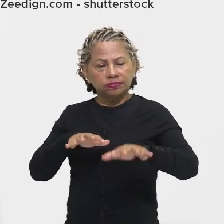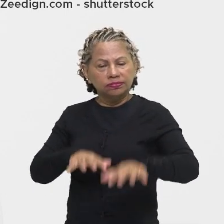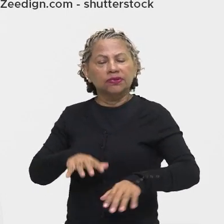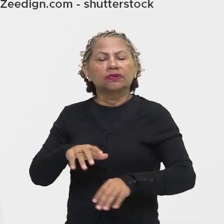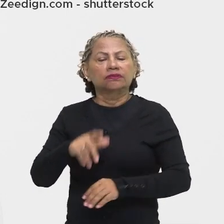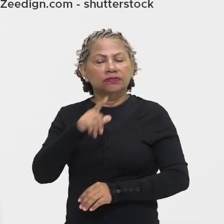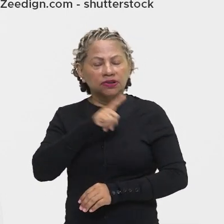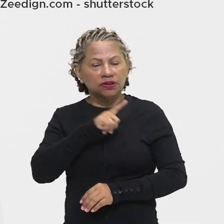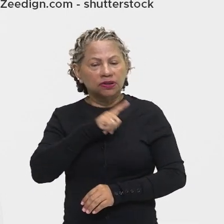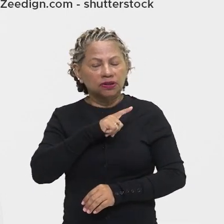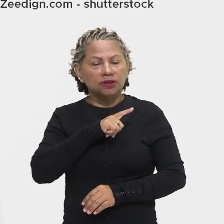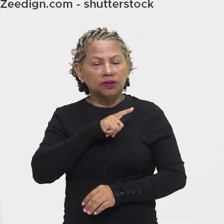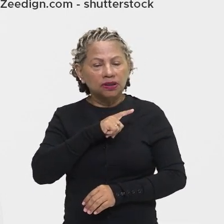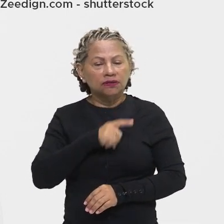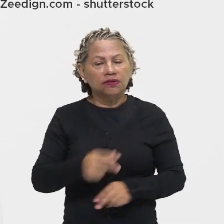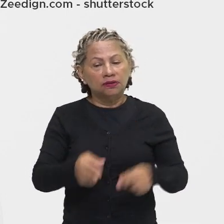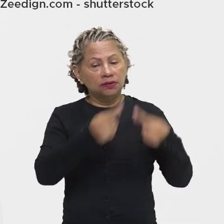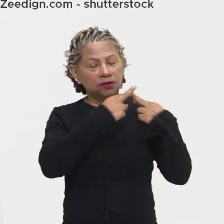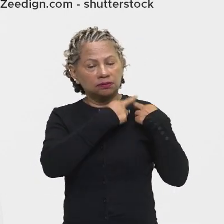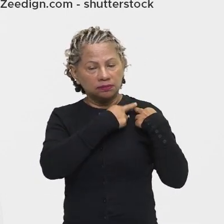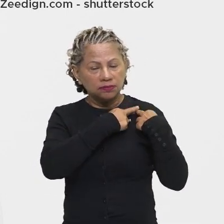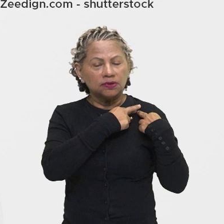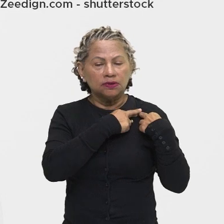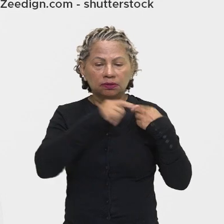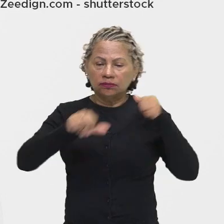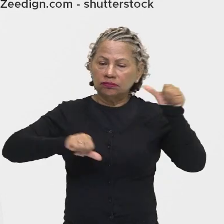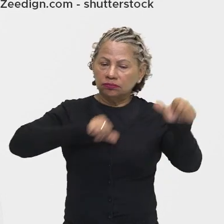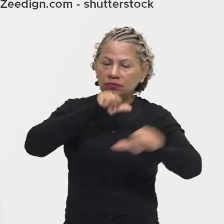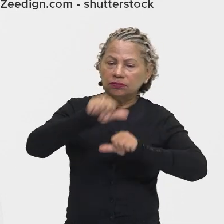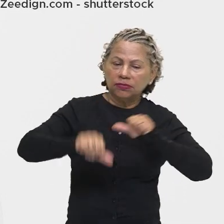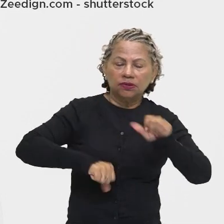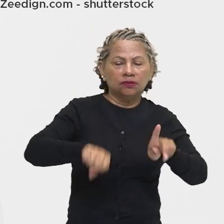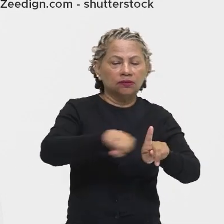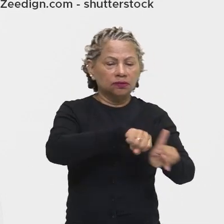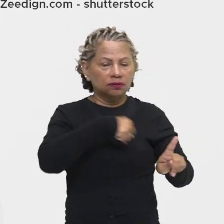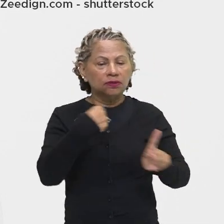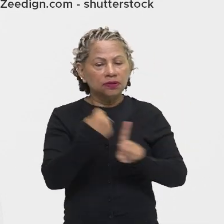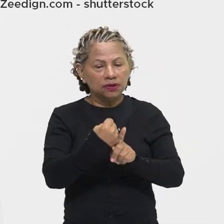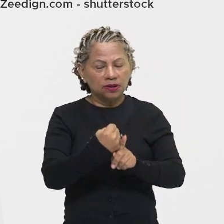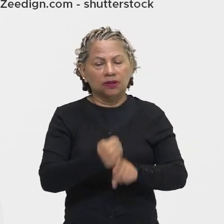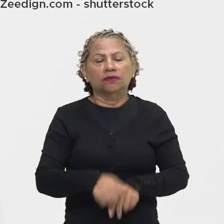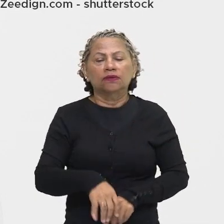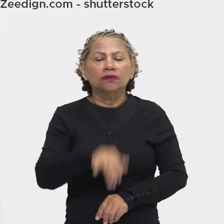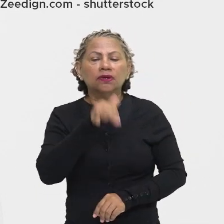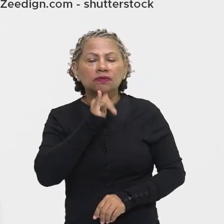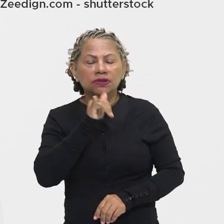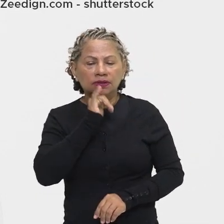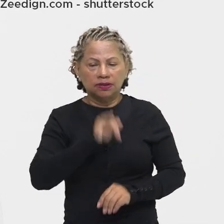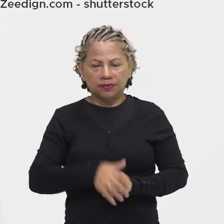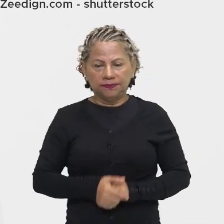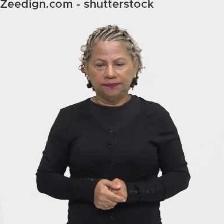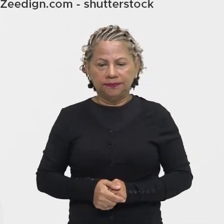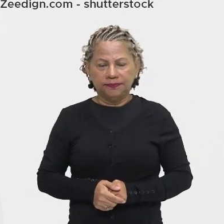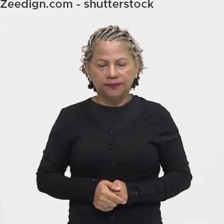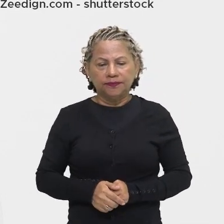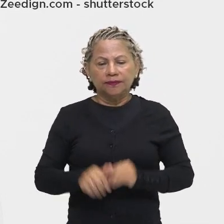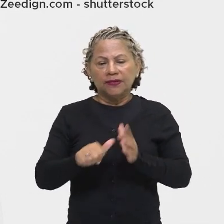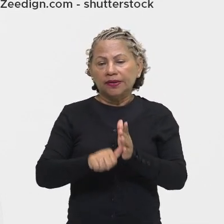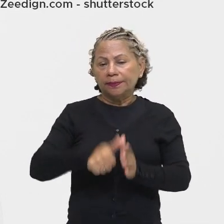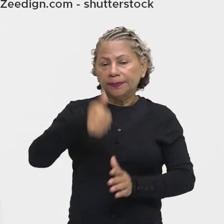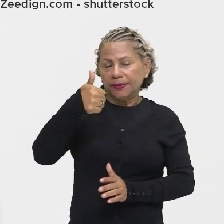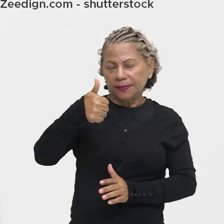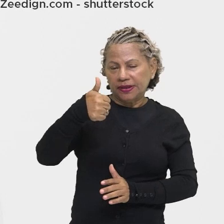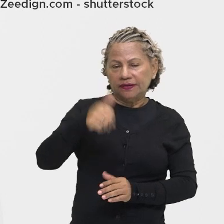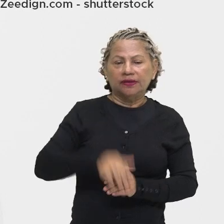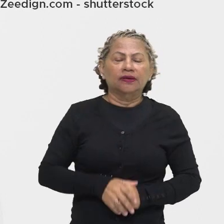que foram responsáveis por grandes mudanças sociais. Vamos citar um exemplo. A Primavera Árabe.